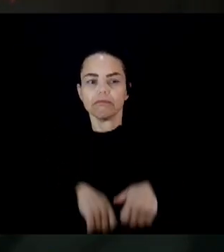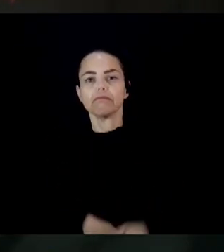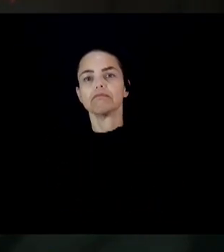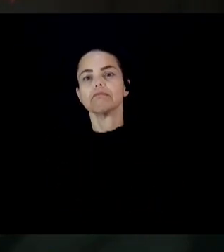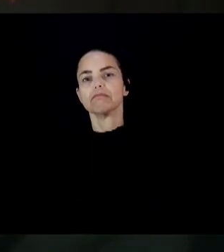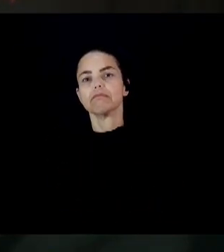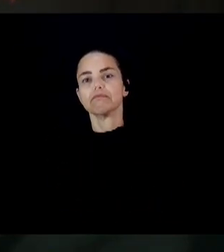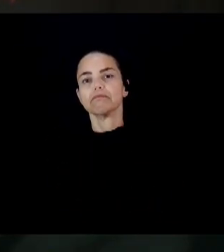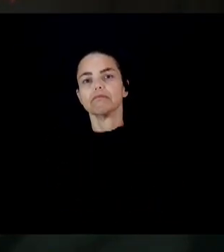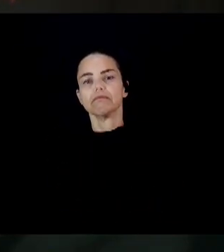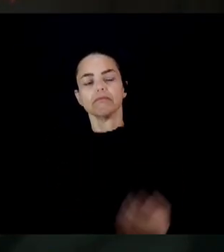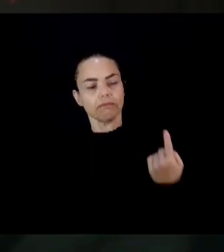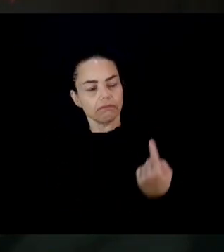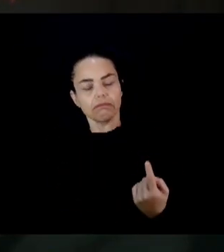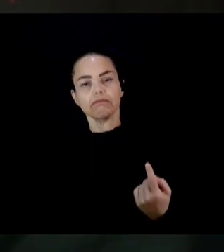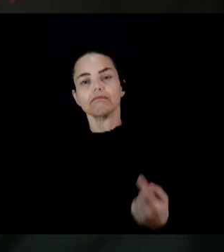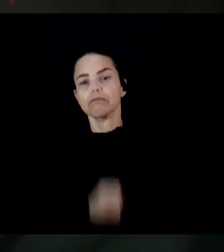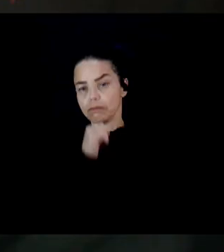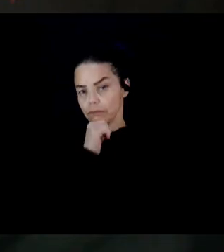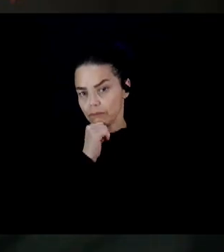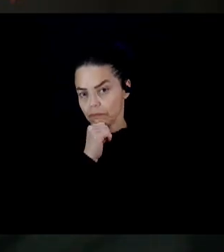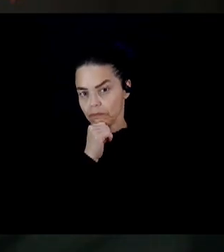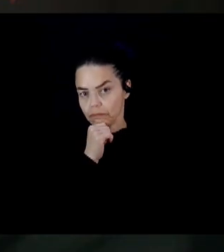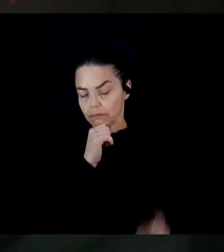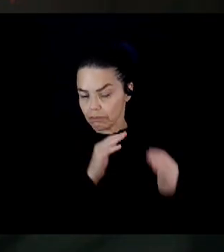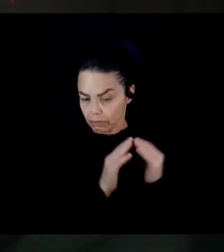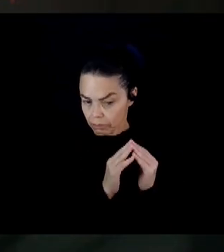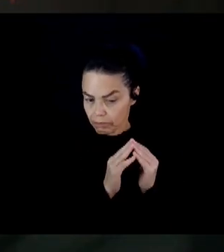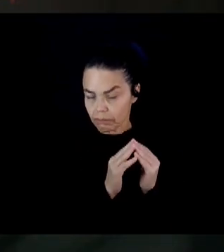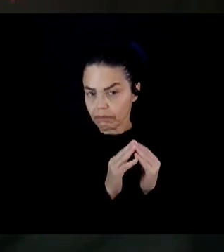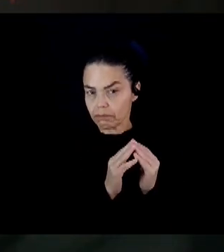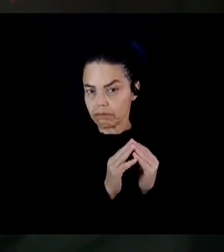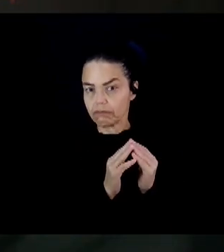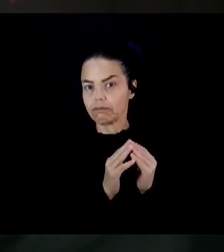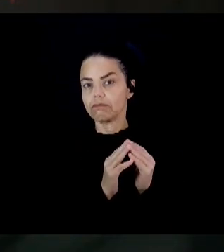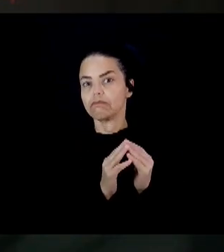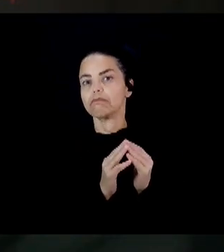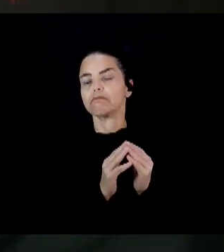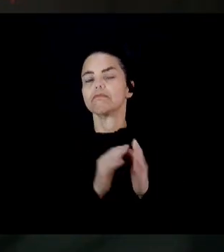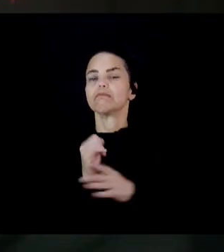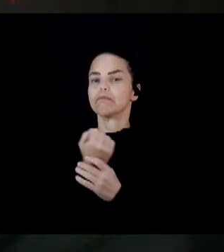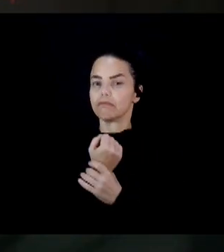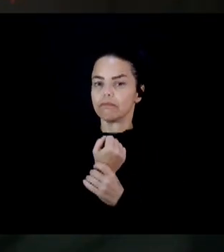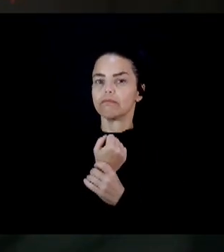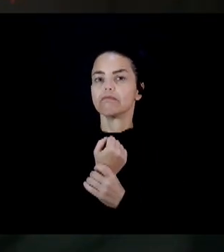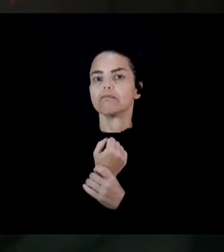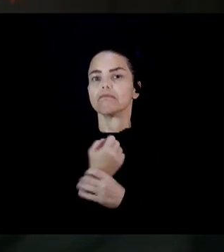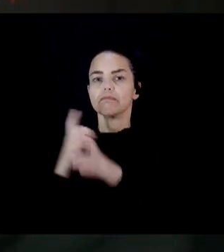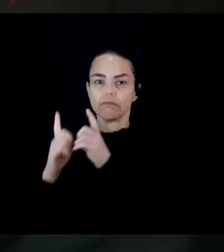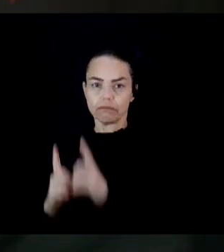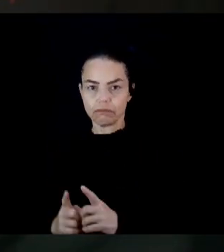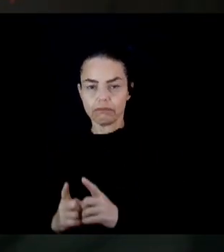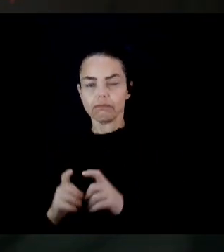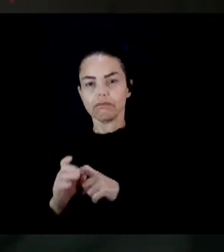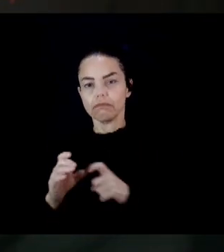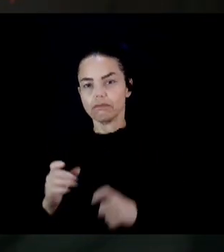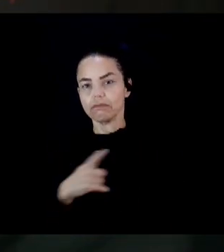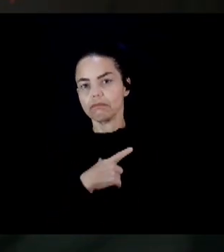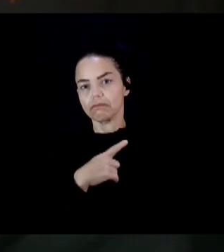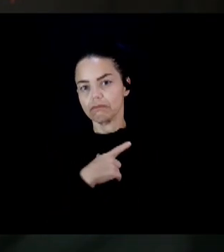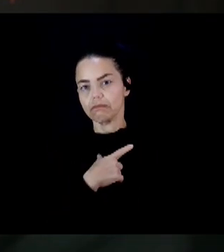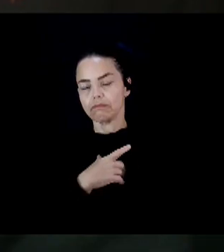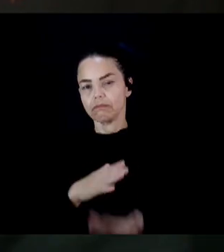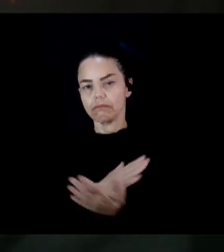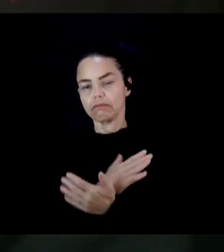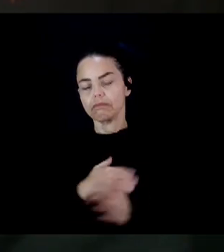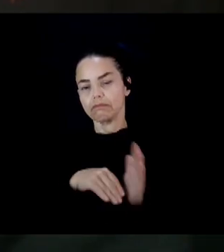indivíduo envelhecer no próprio lar e na sua comunidade com segurança, dignidade e independência. Nós temos alguns programas